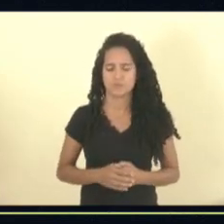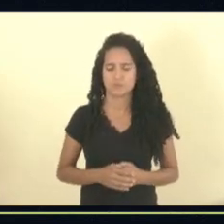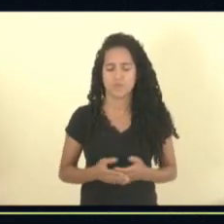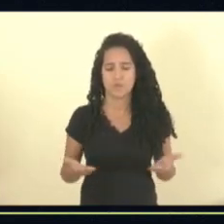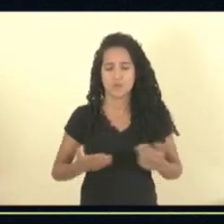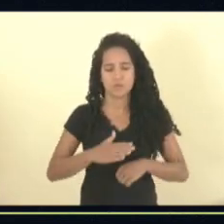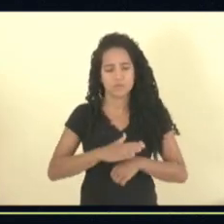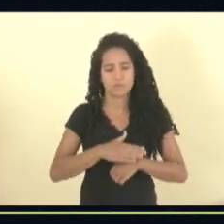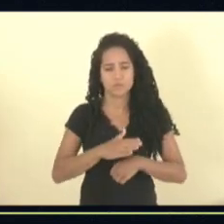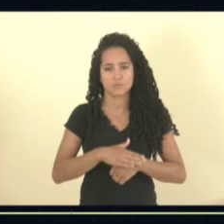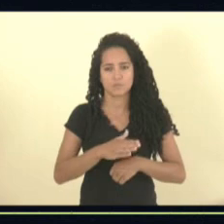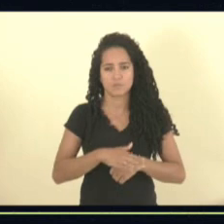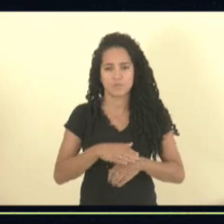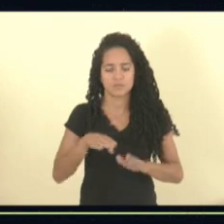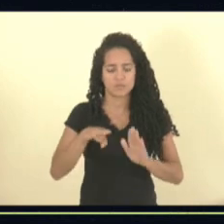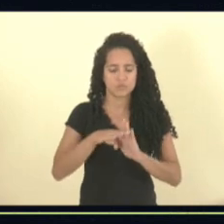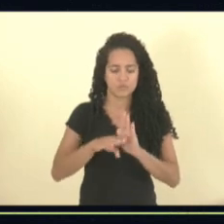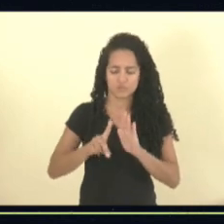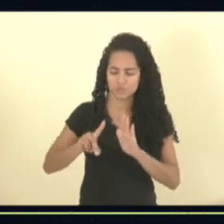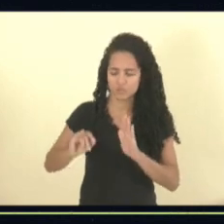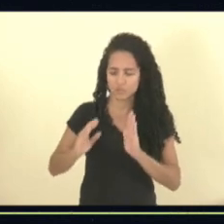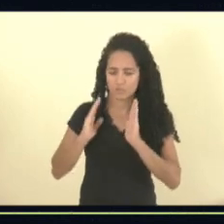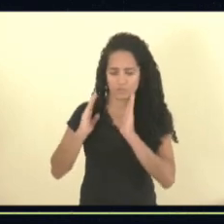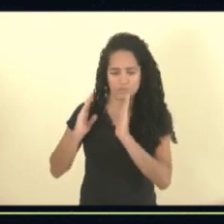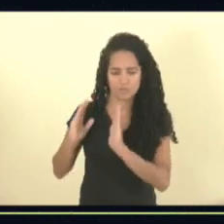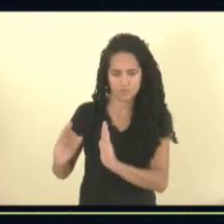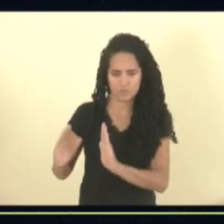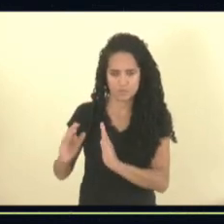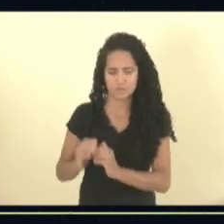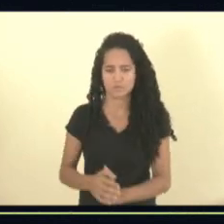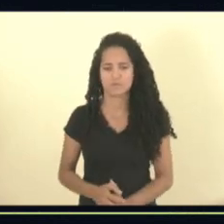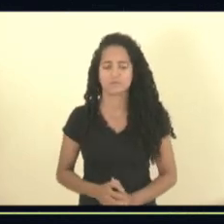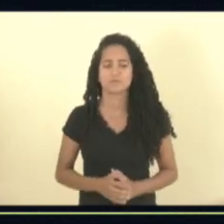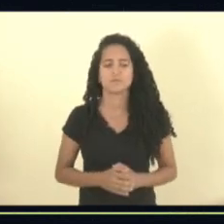nós passaremos à ordem do dia.